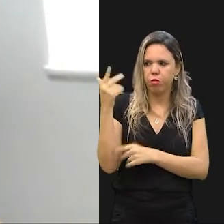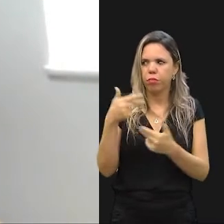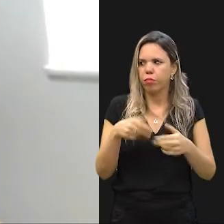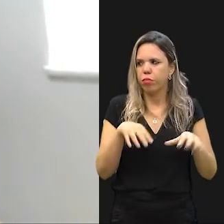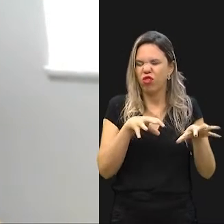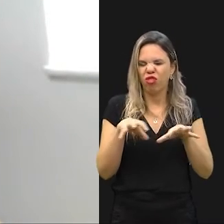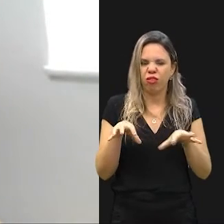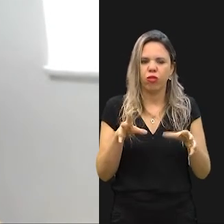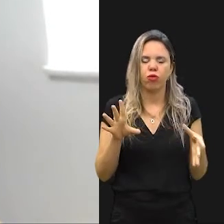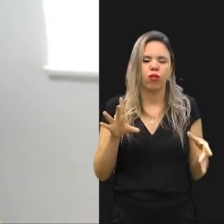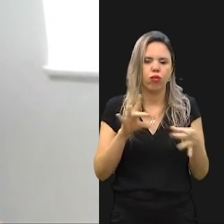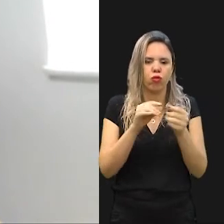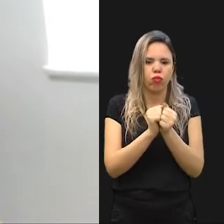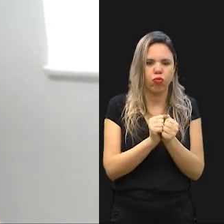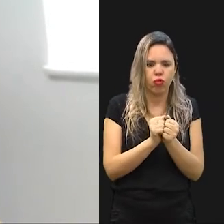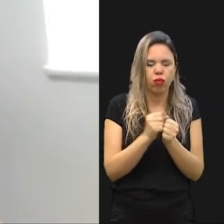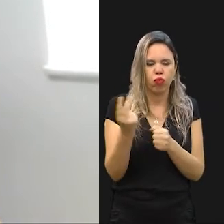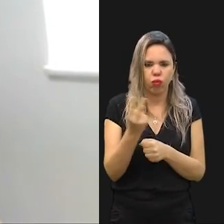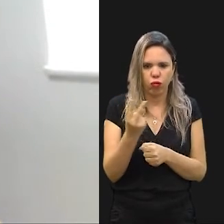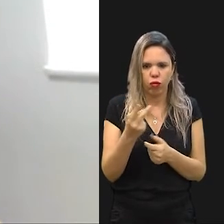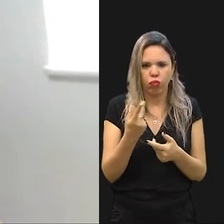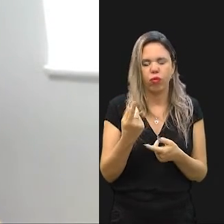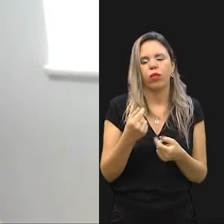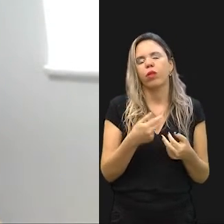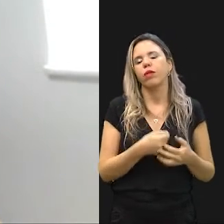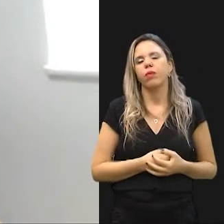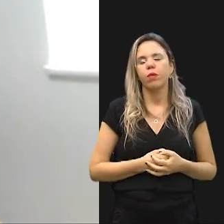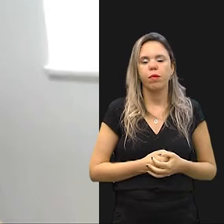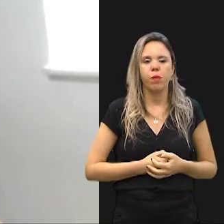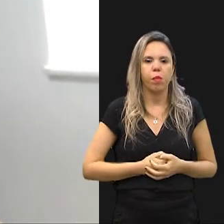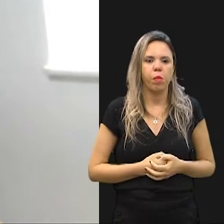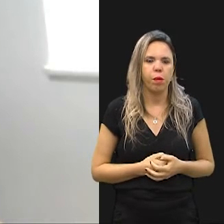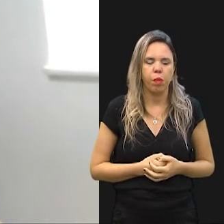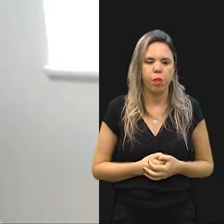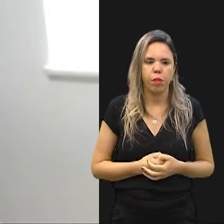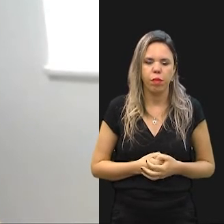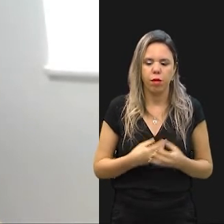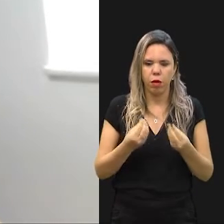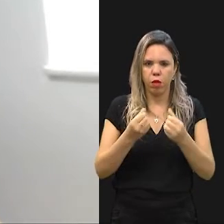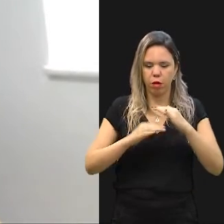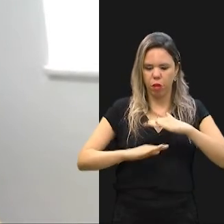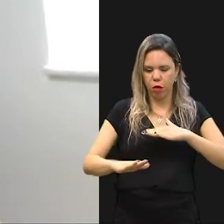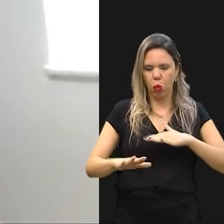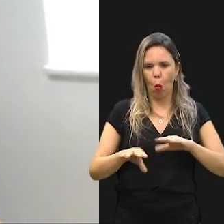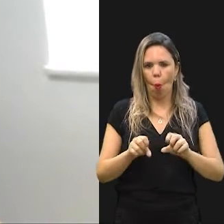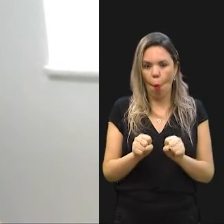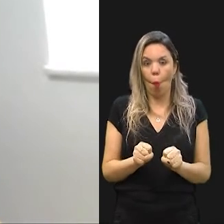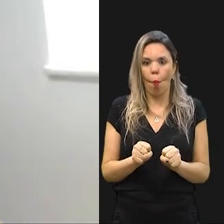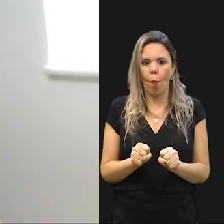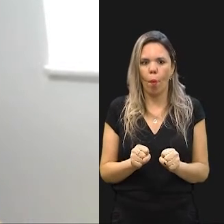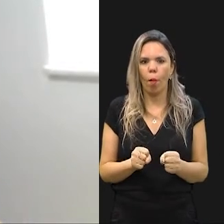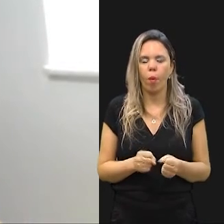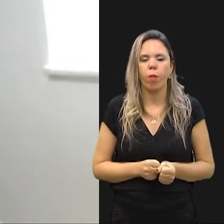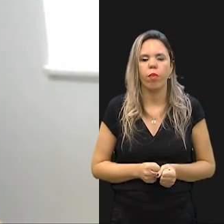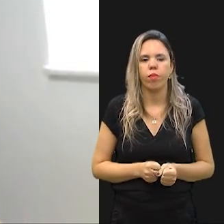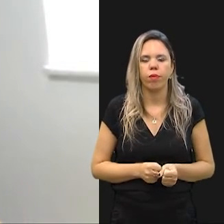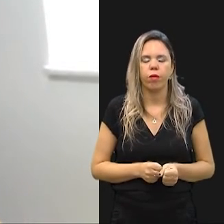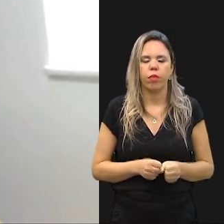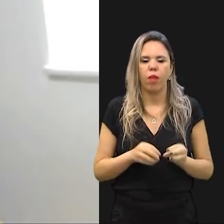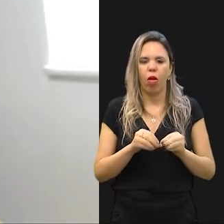Então, juntou esses dois fenômenos, né, o solo muito seco,